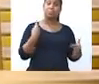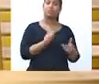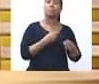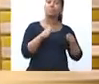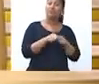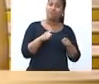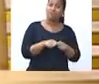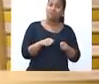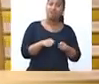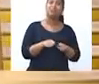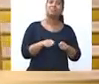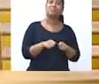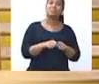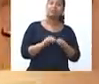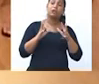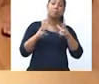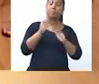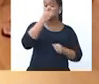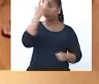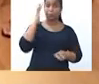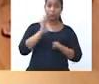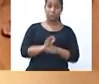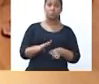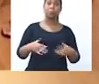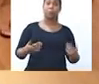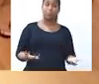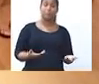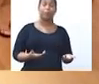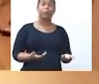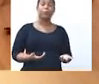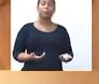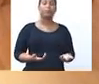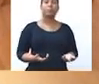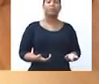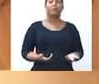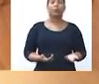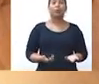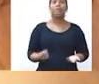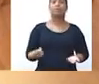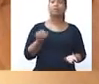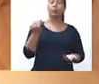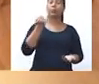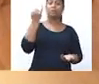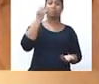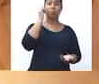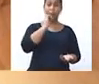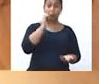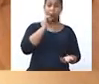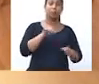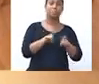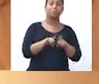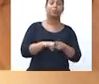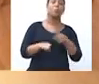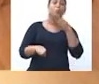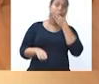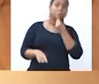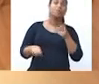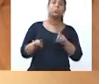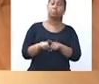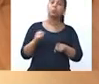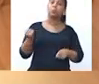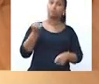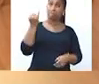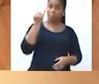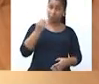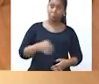faz vão ser boas para todo mundo. Né? Ver uma mulher importante no TI é bom para os meninos também. Claro, então,